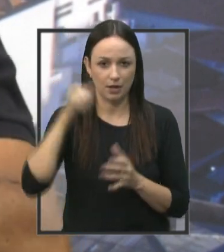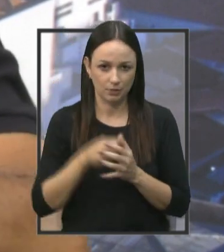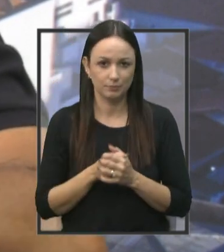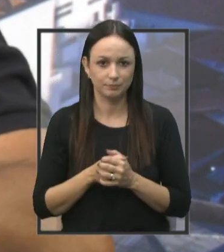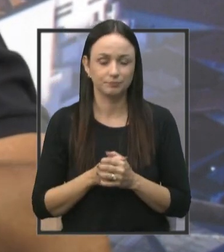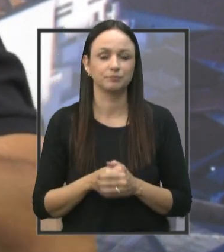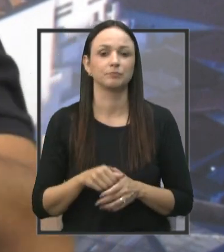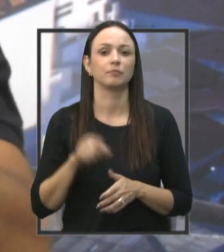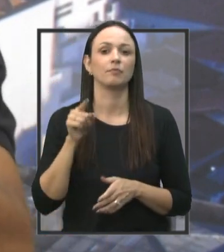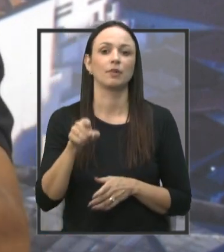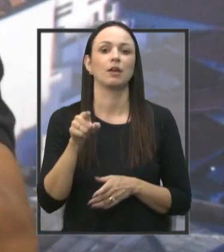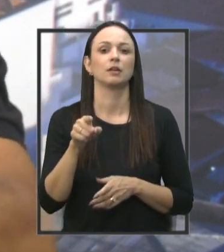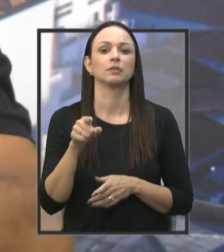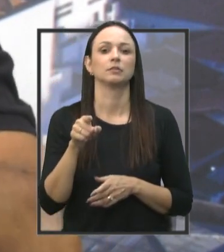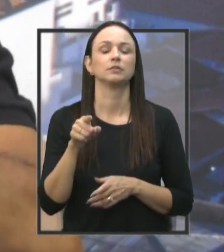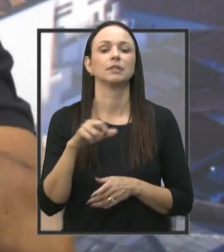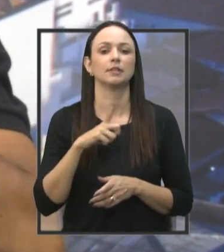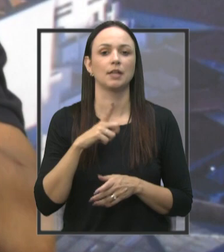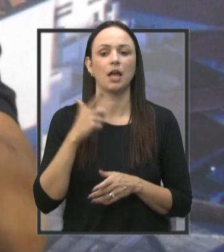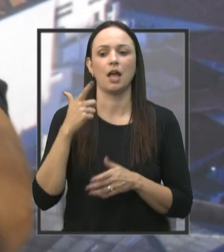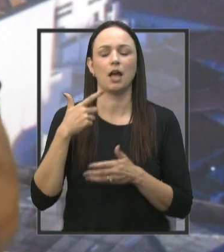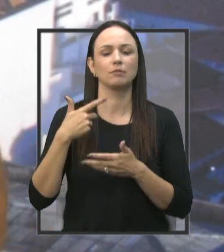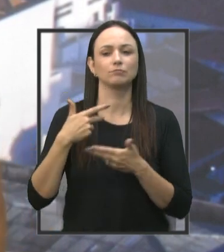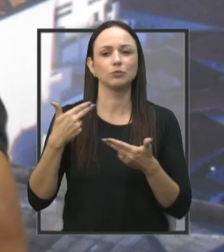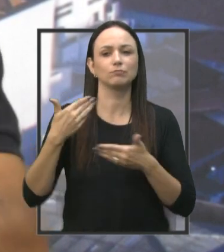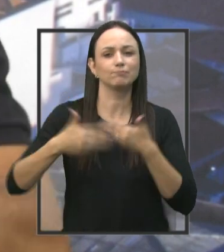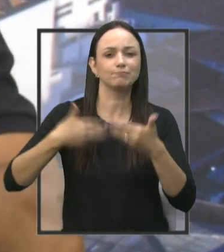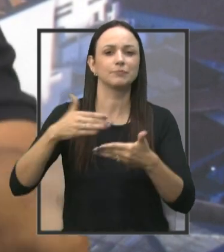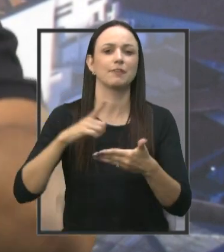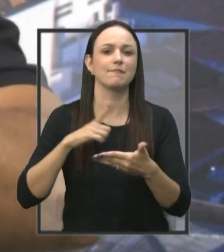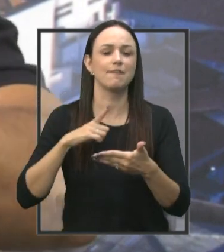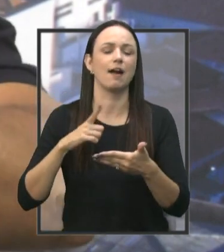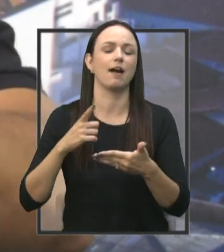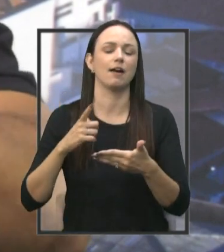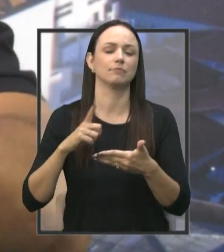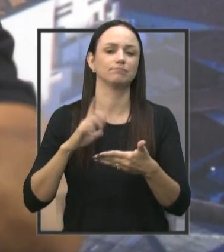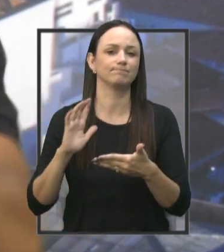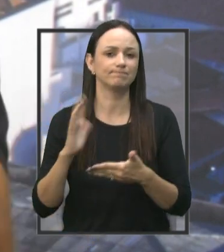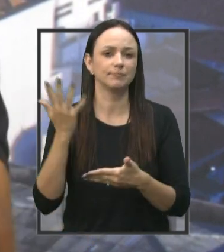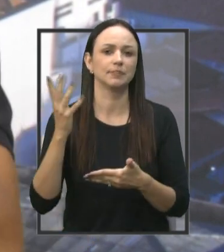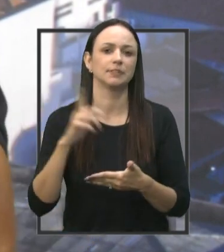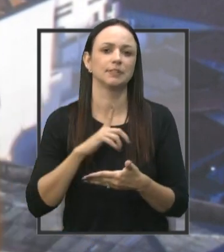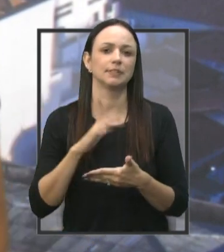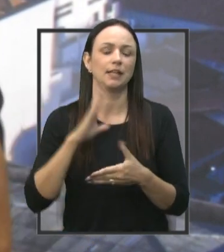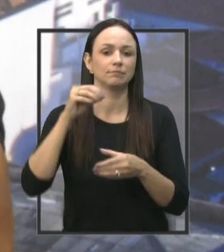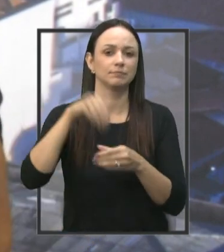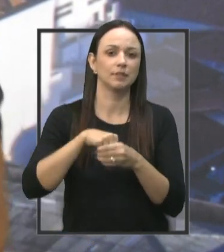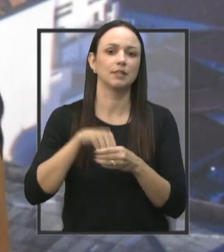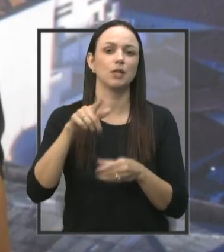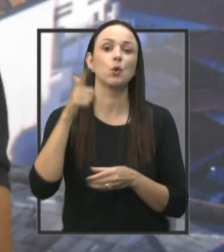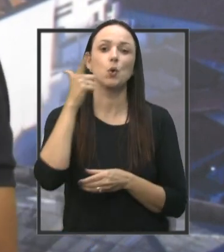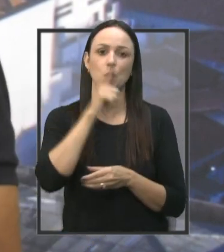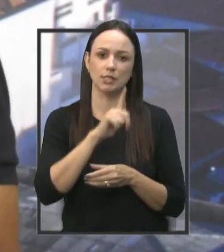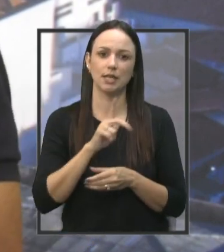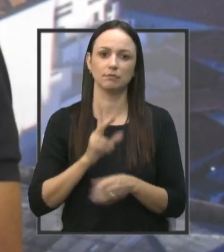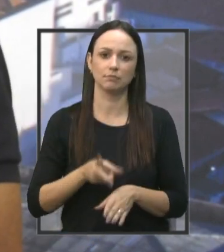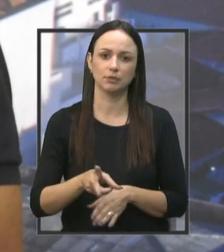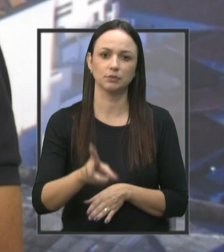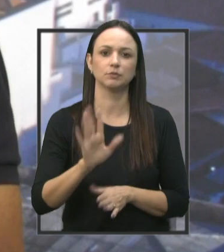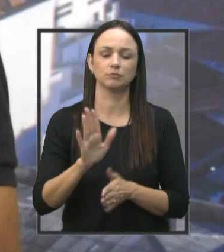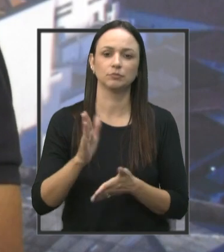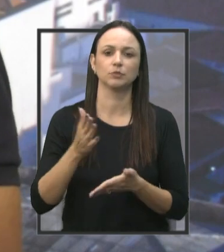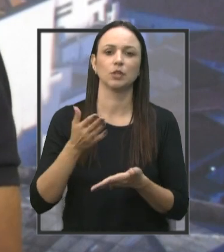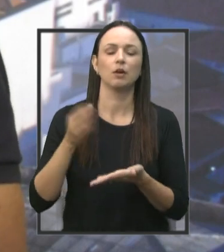mas ali existe, as coisas vão acontecendo, já está dentro de um ciclo, eles conseguem manter